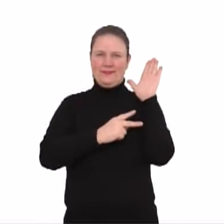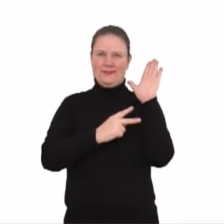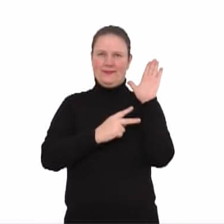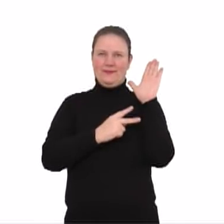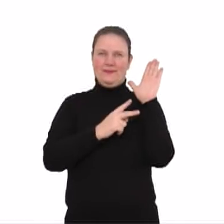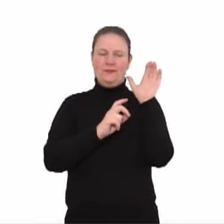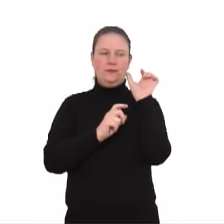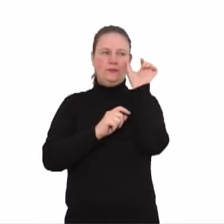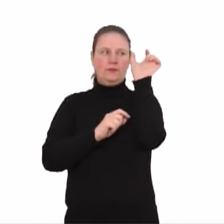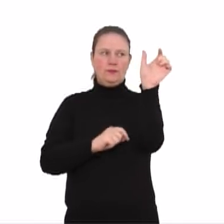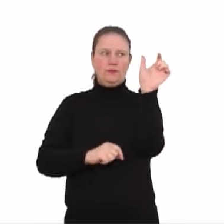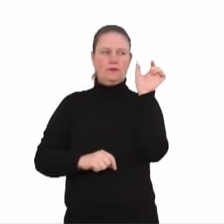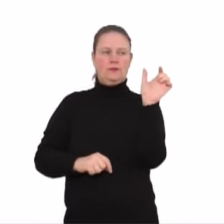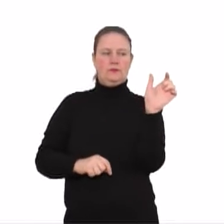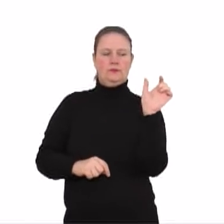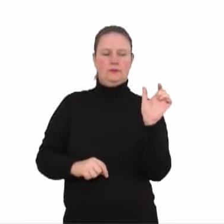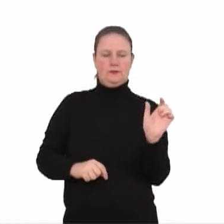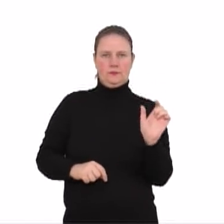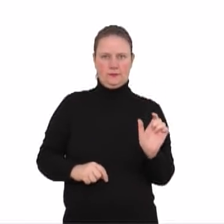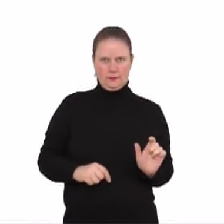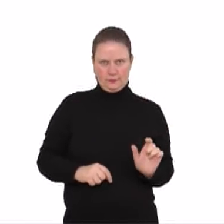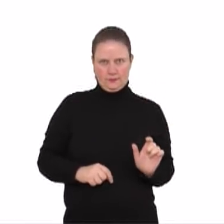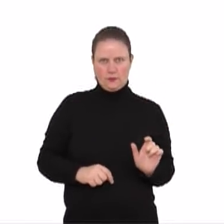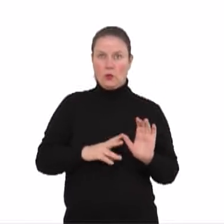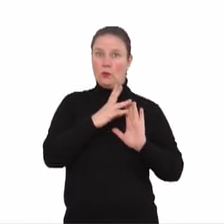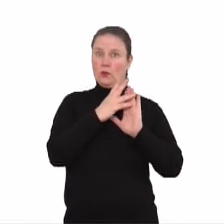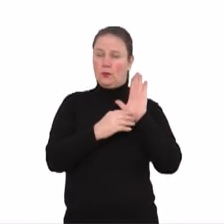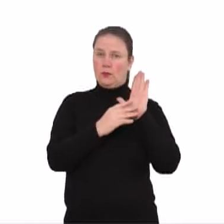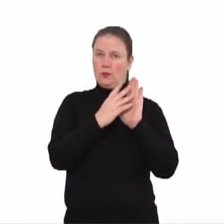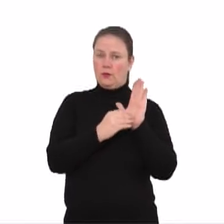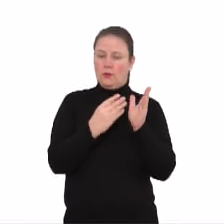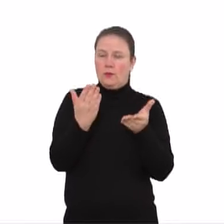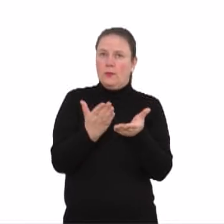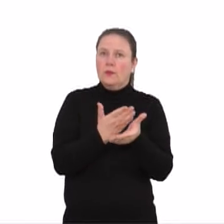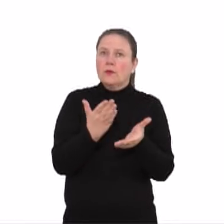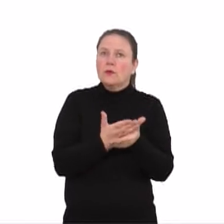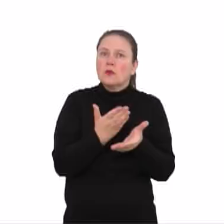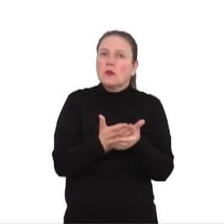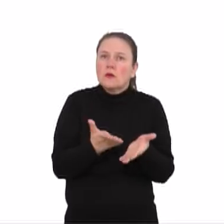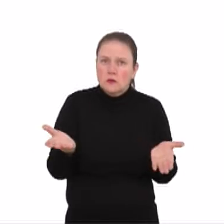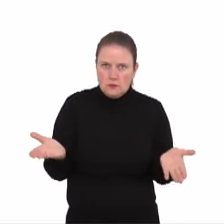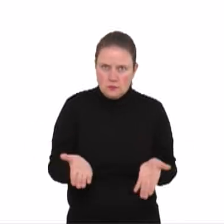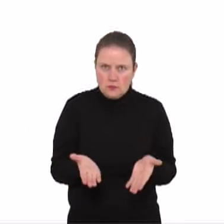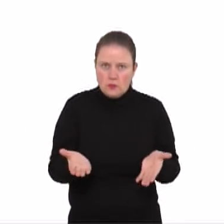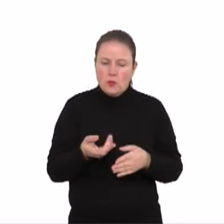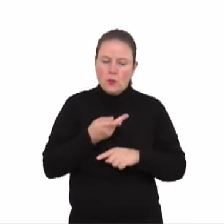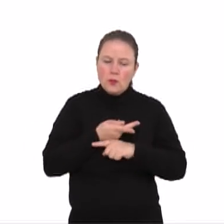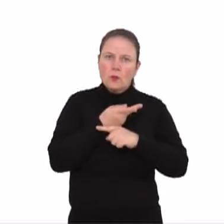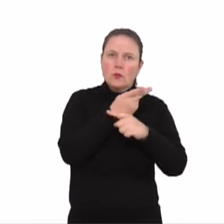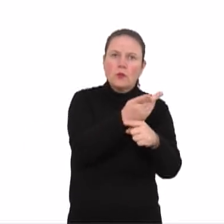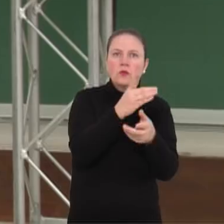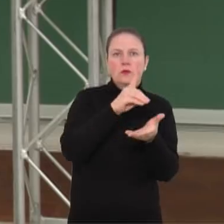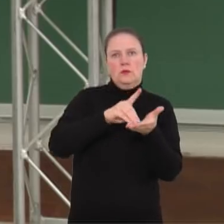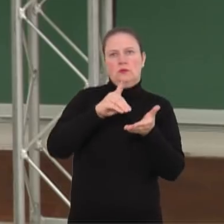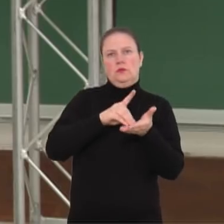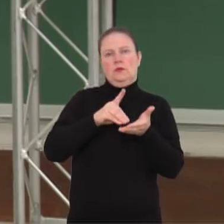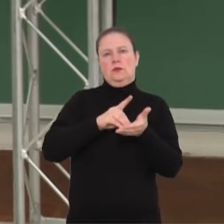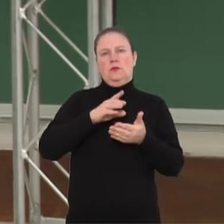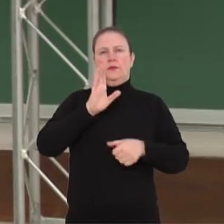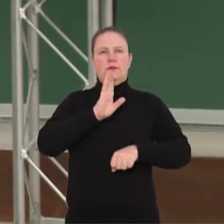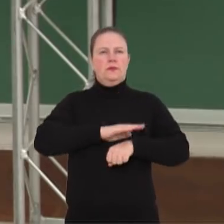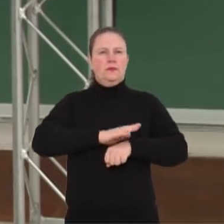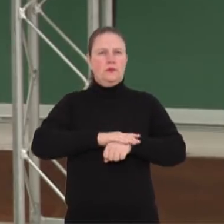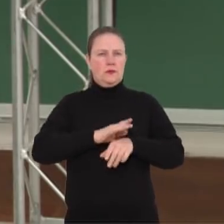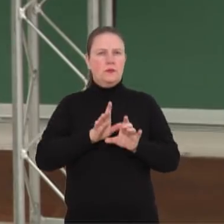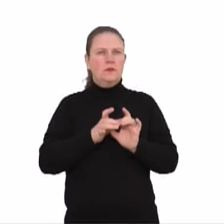summer dress e sunglass. Então copia essas palavrinhas no teu caderno e procura no dicionário. Eu vou dar um tempinho para você